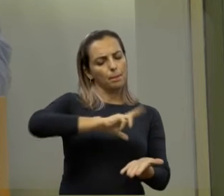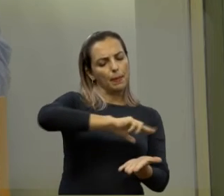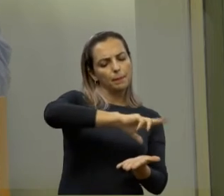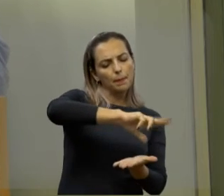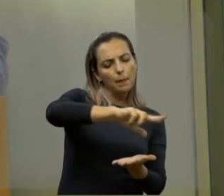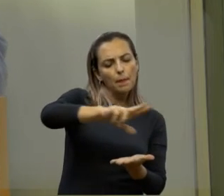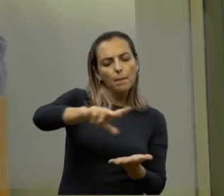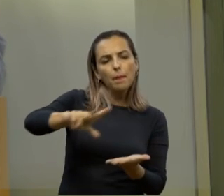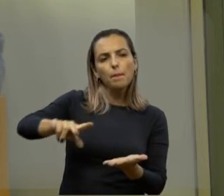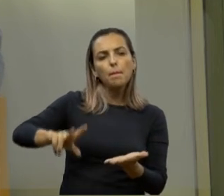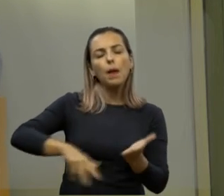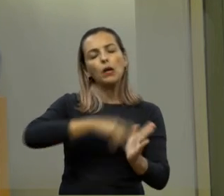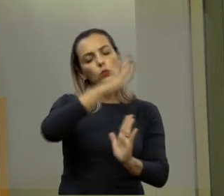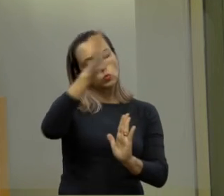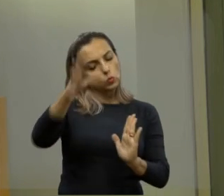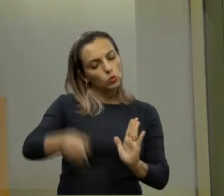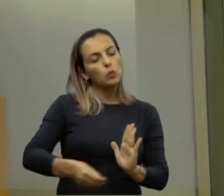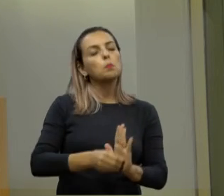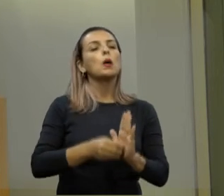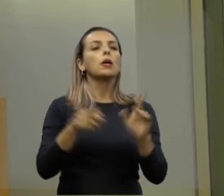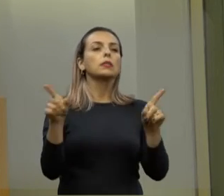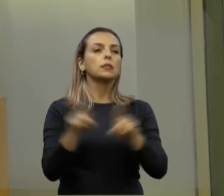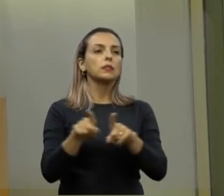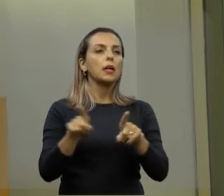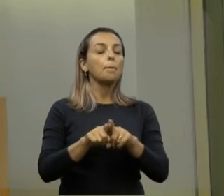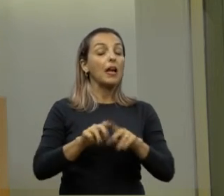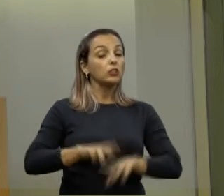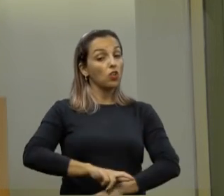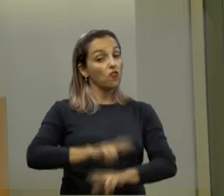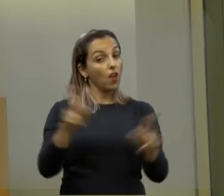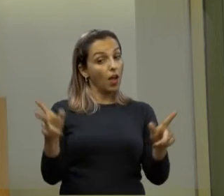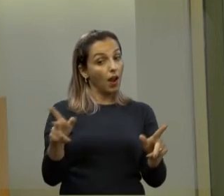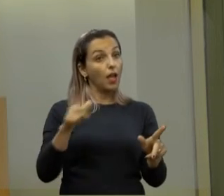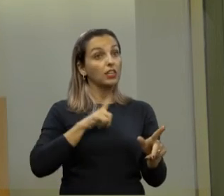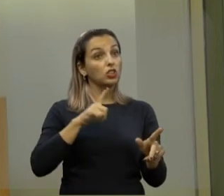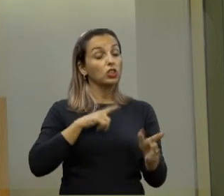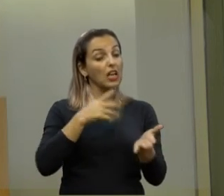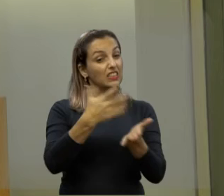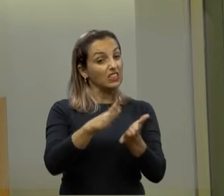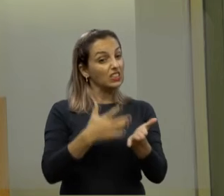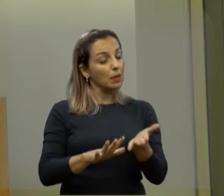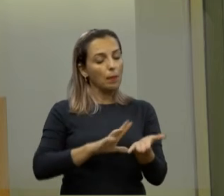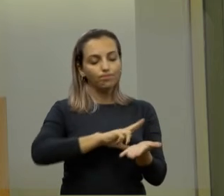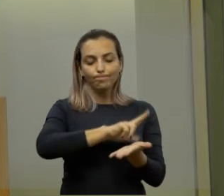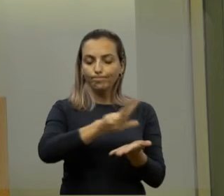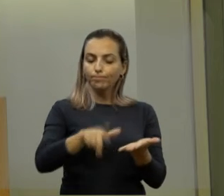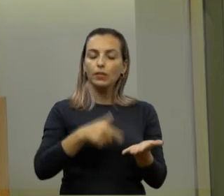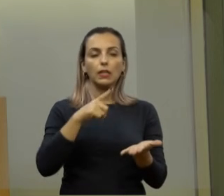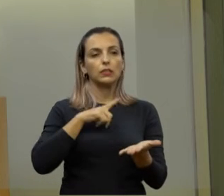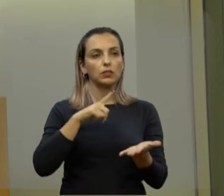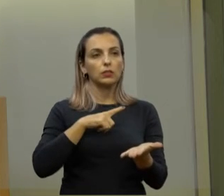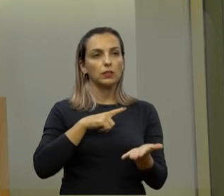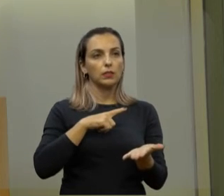roda samba de breque samba de partido alto samba canção o samba que for preciso ter é mas que pomba